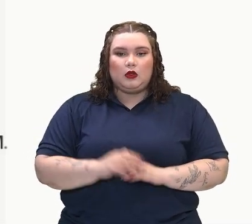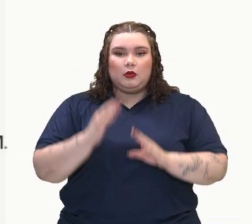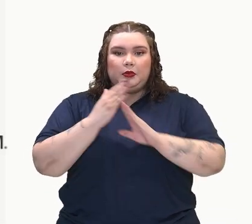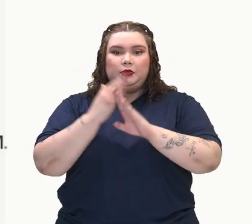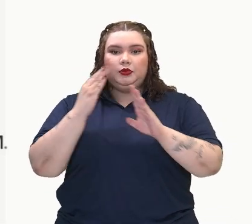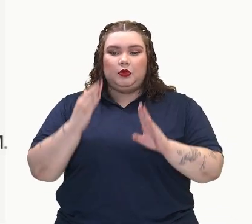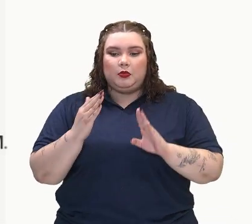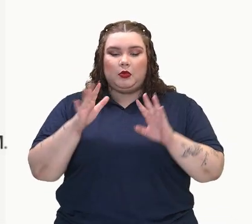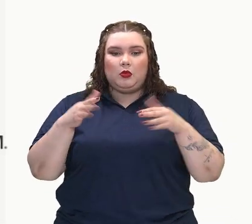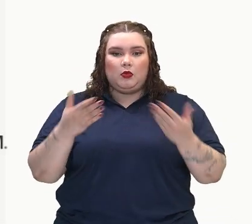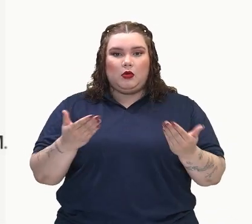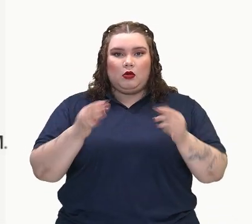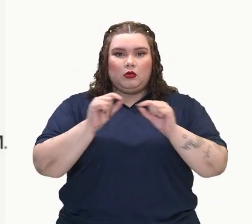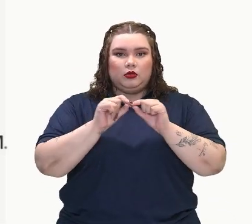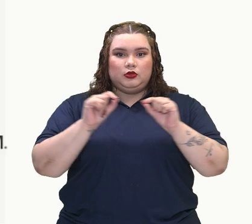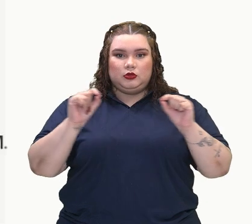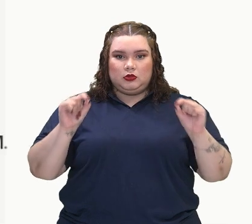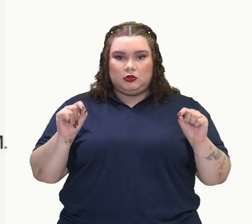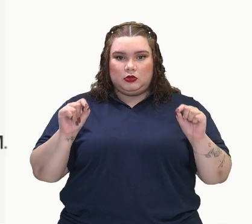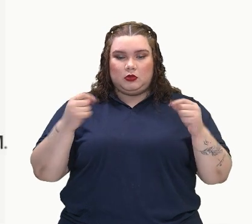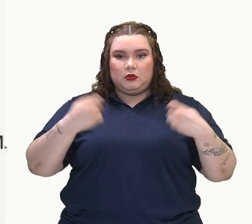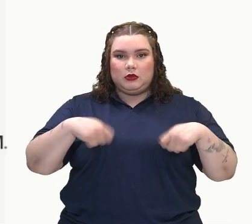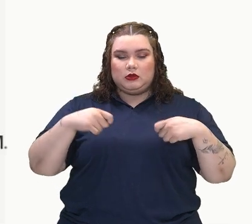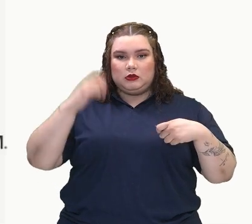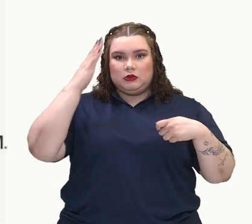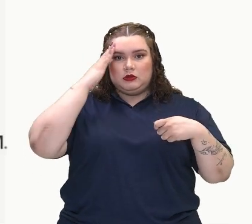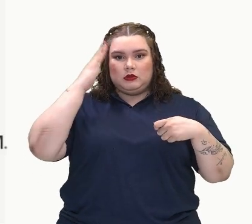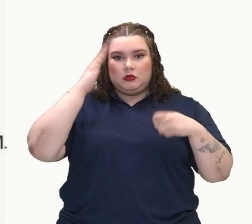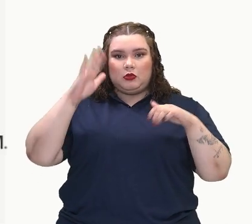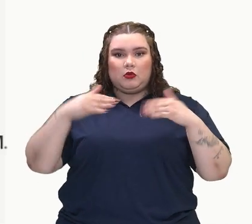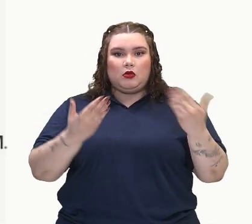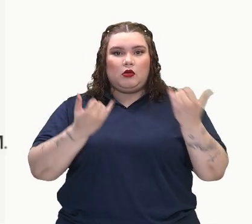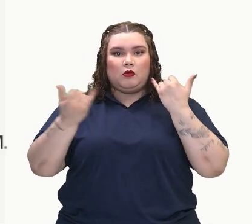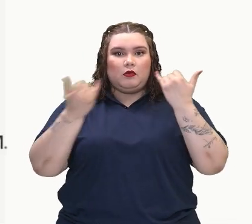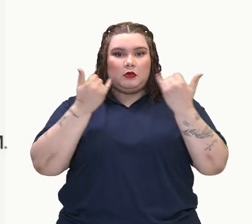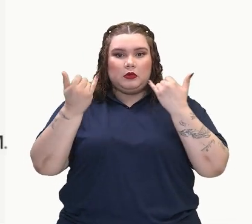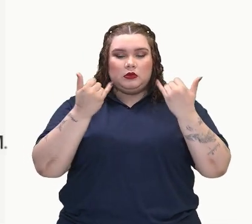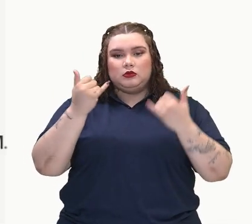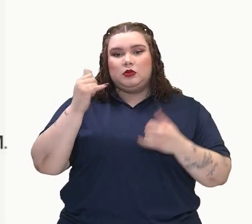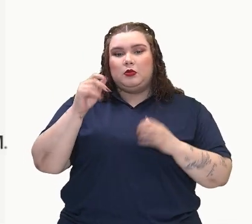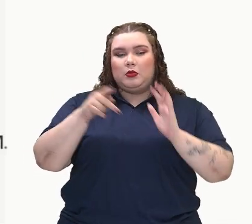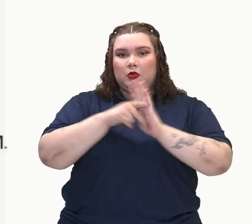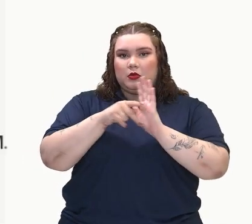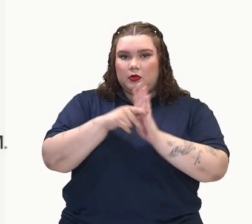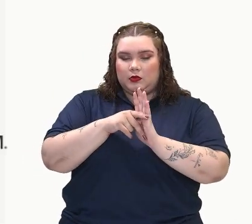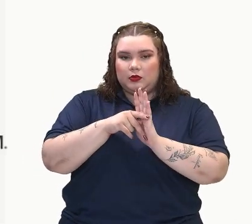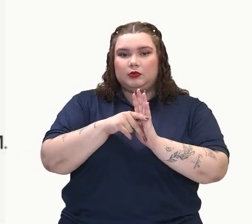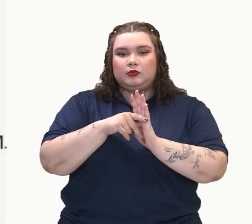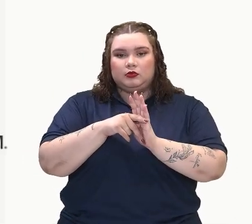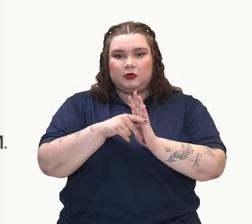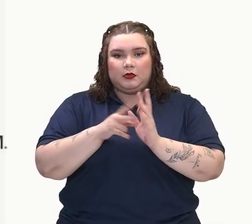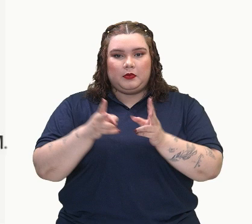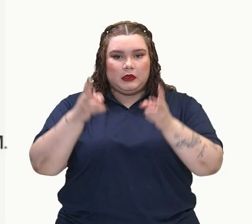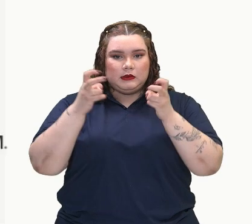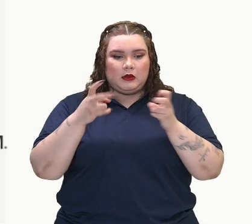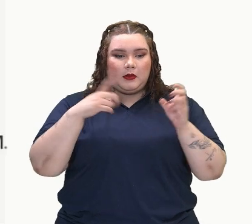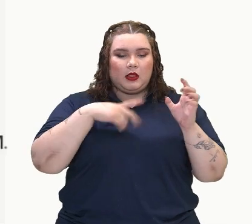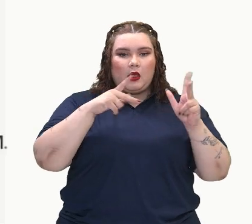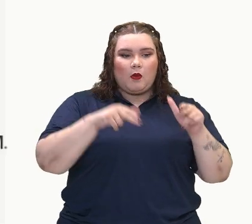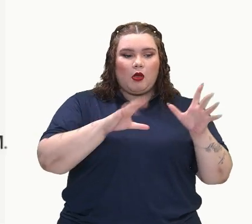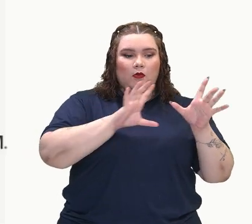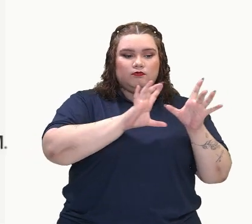distância, o que eu preciso saber? Eu preciso saber das coordenadas do centro. Tá vendo como uma coisa vai puxando a outra? É por